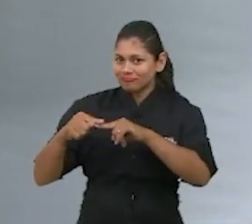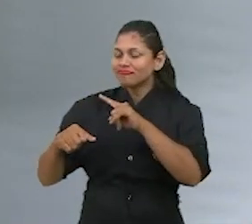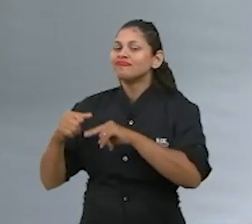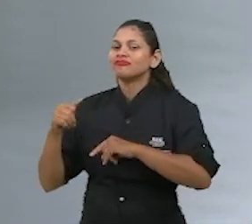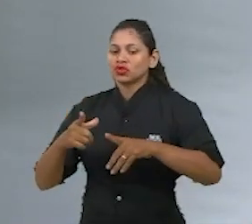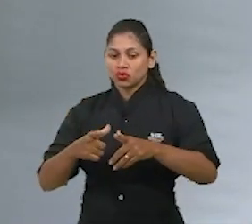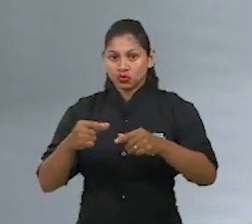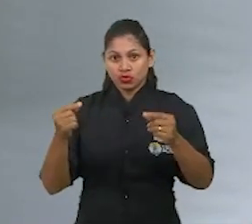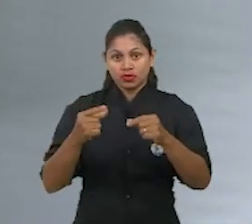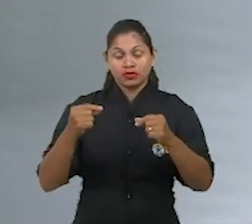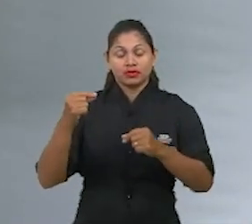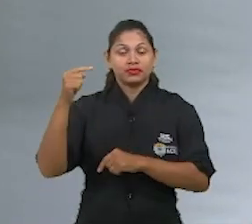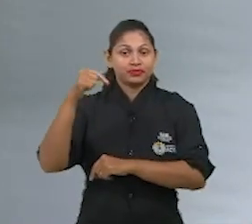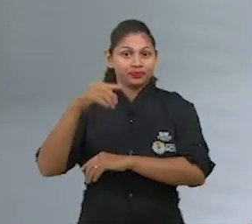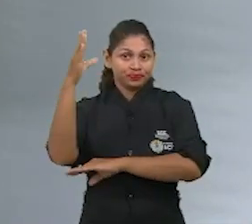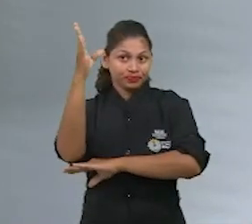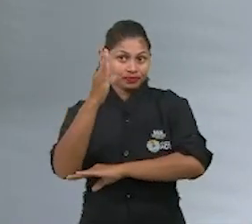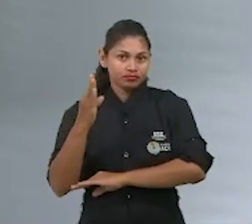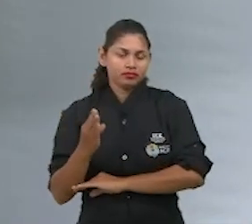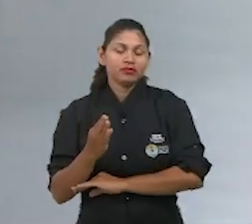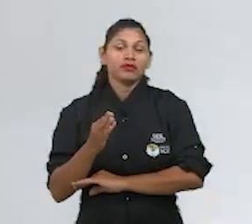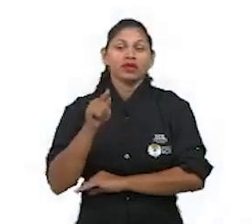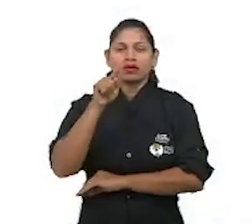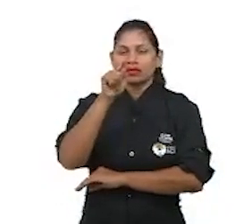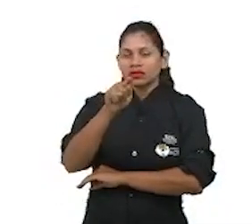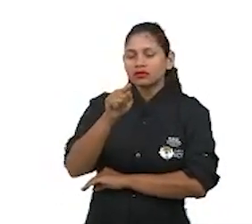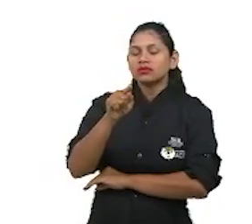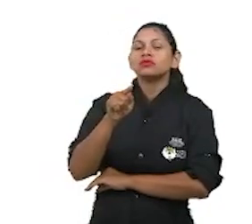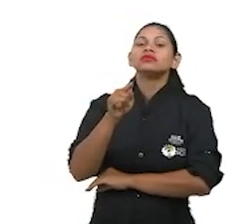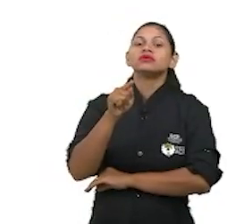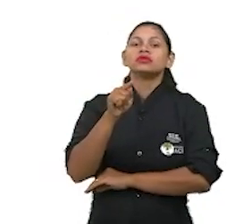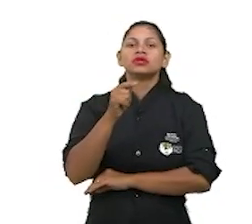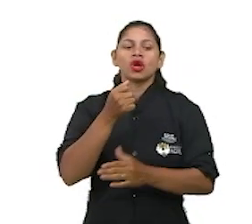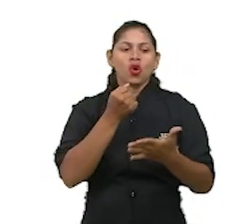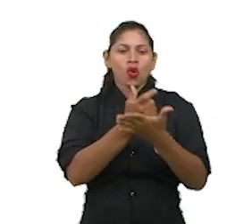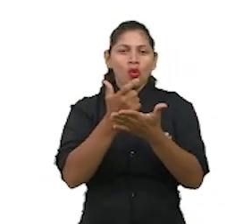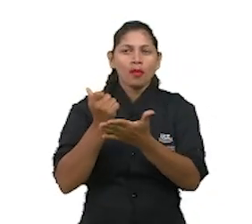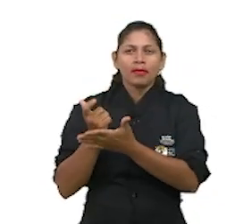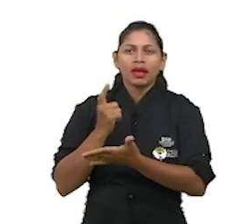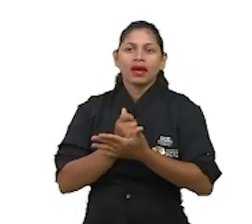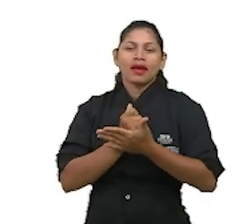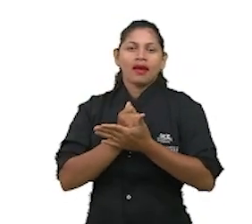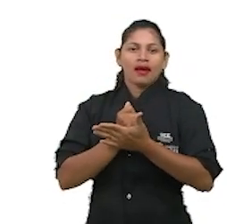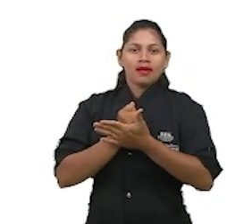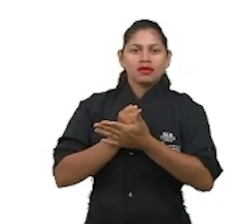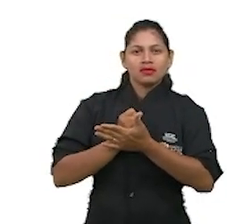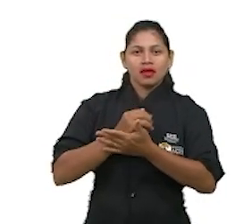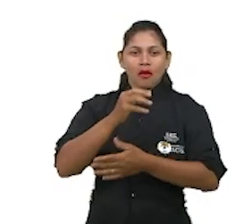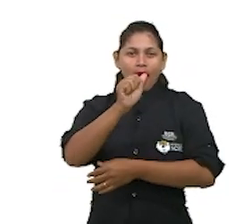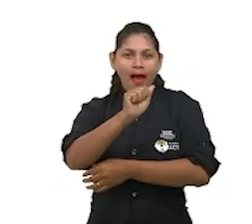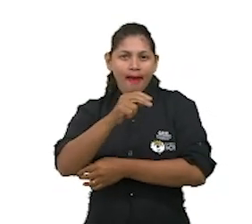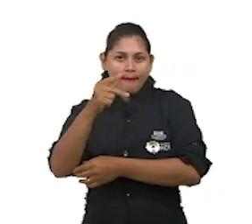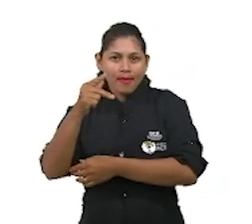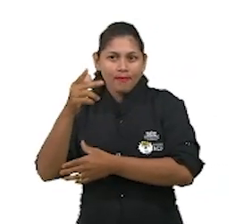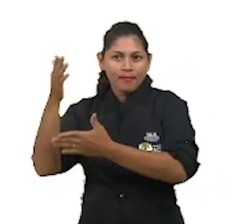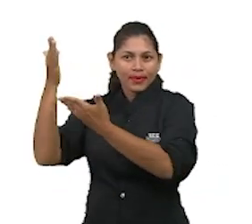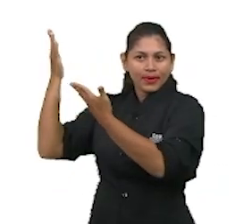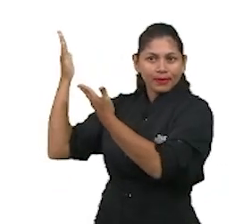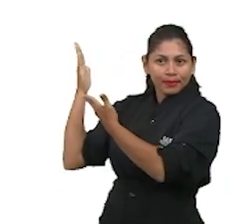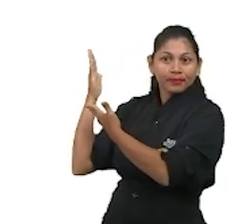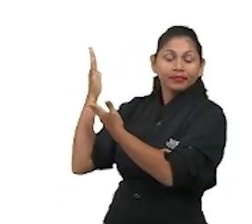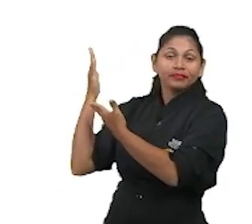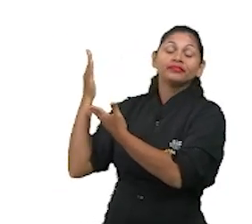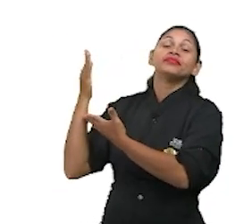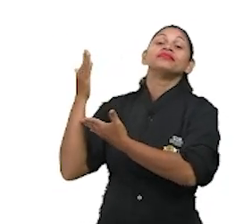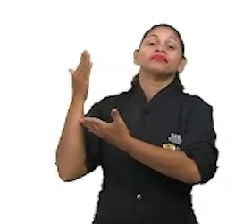sites, que são os mais conhecidos, como Shopee, Shein, AliExpress, vocês podem receber, aliás, todo mundo tem